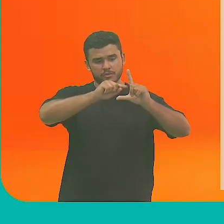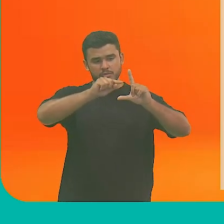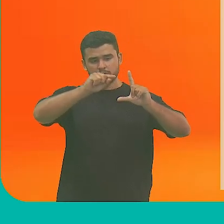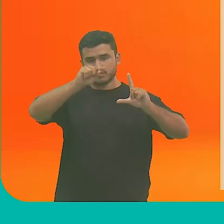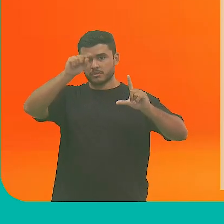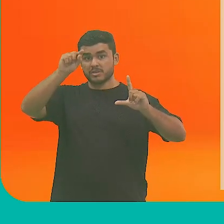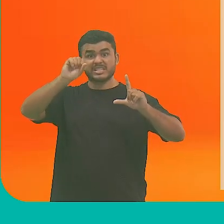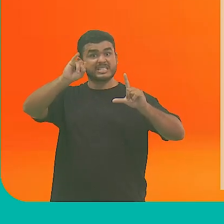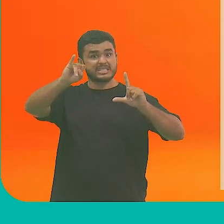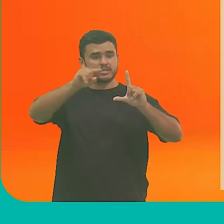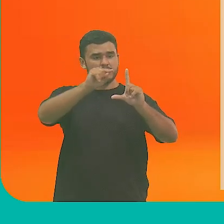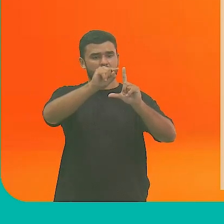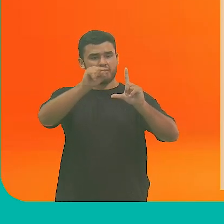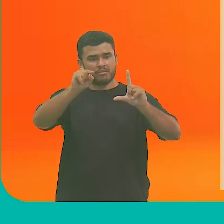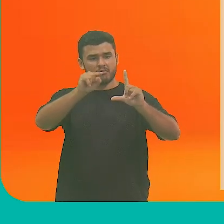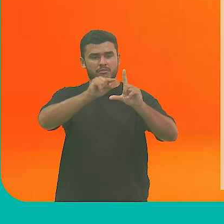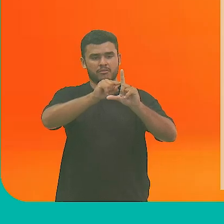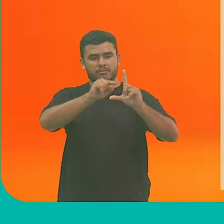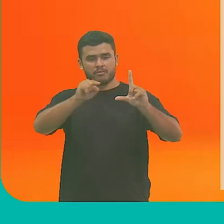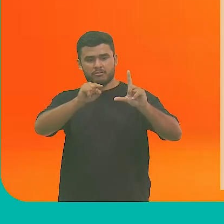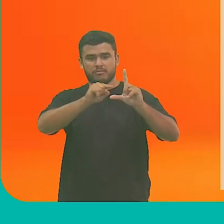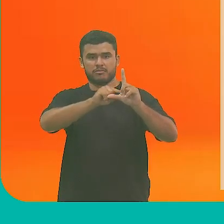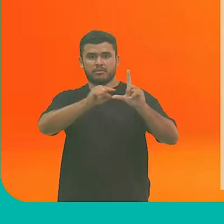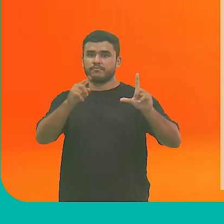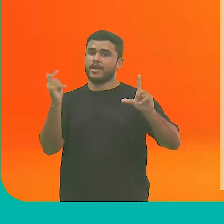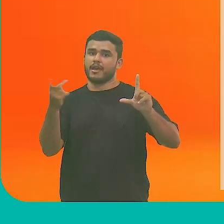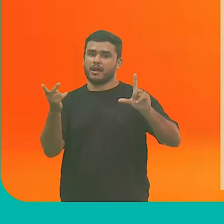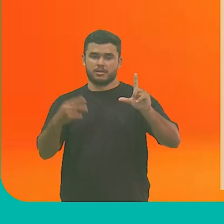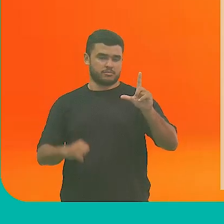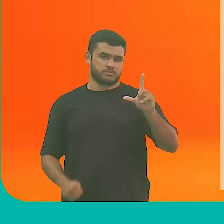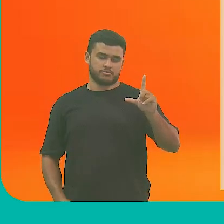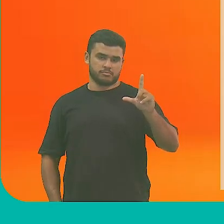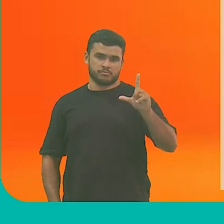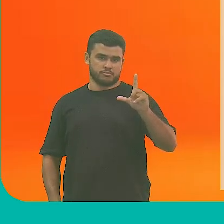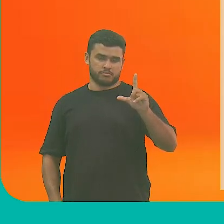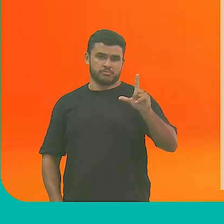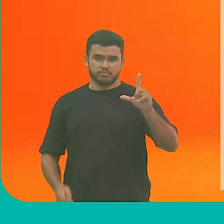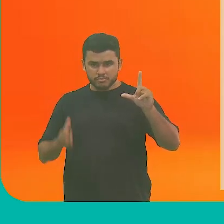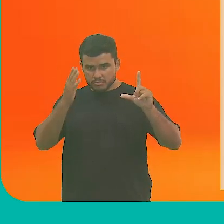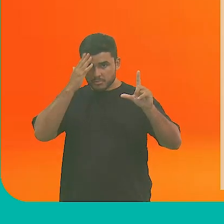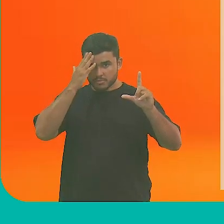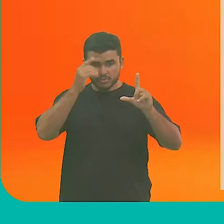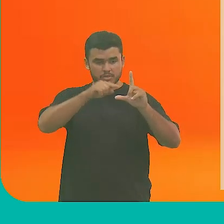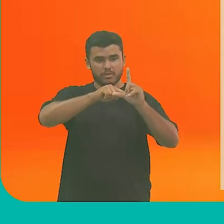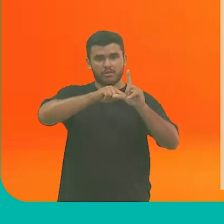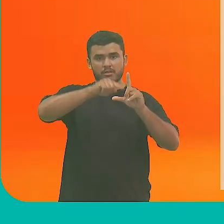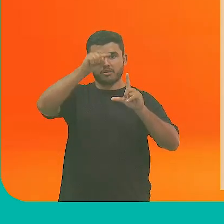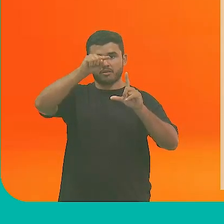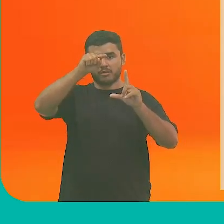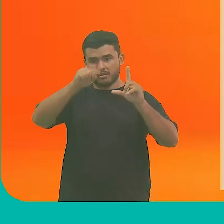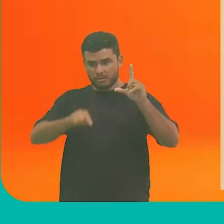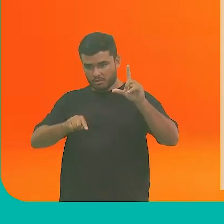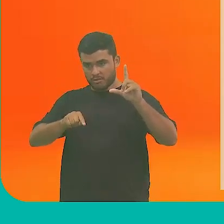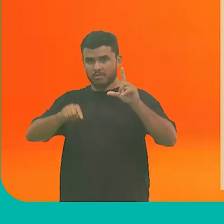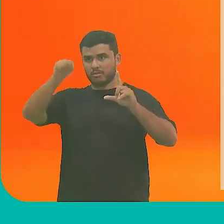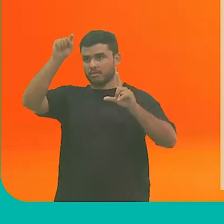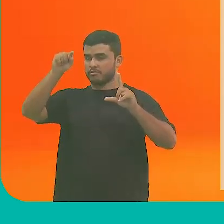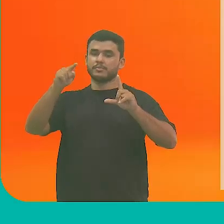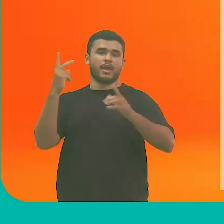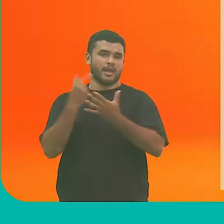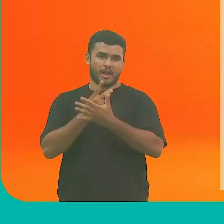crescente. Quando nós temos grandezas inversamente proporcionais, o que são